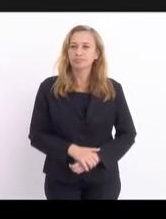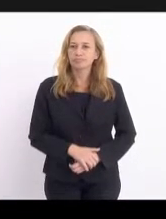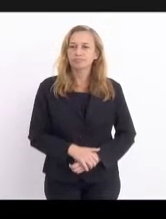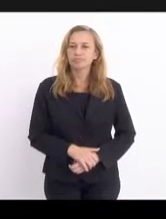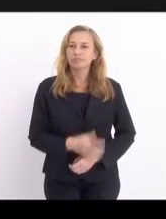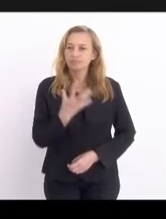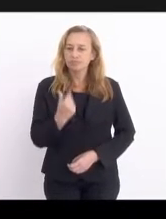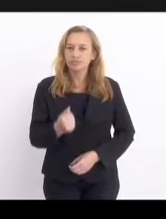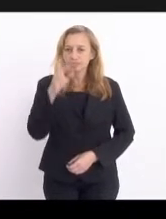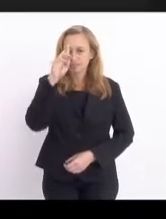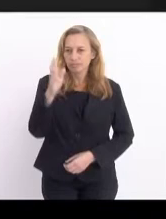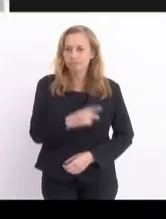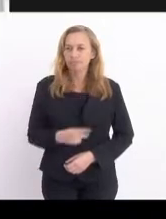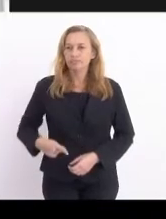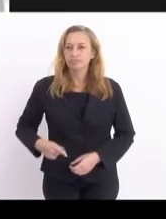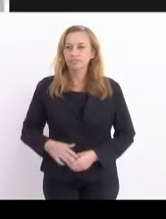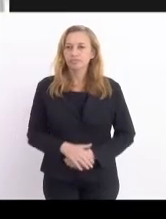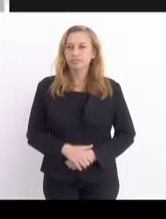Favorável, presidente.